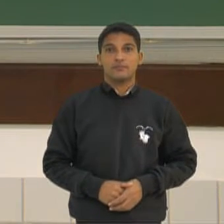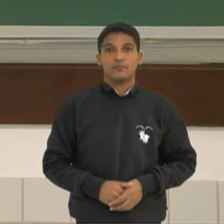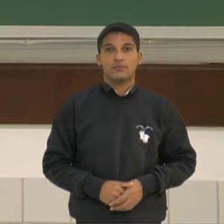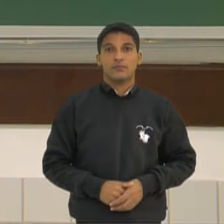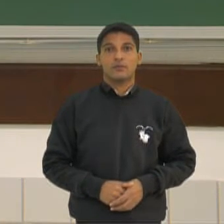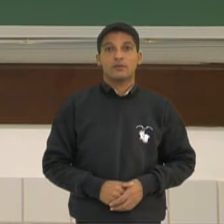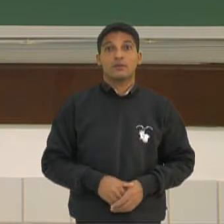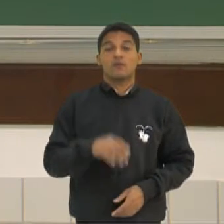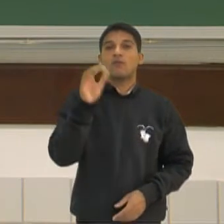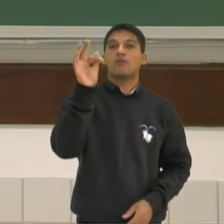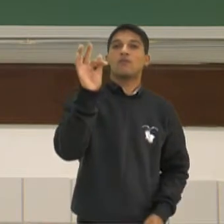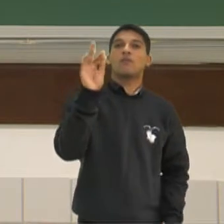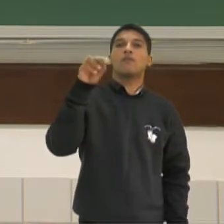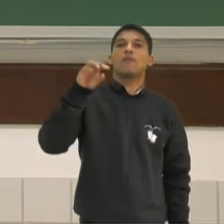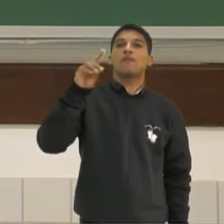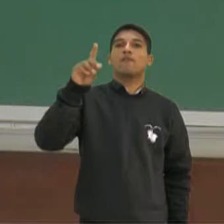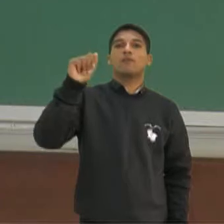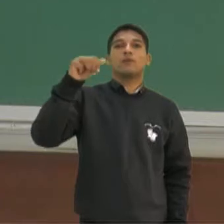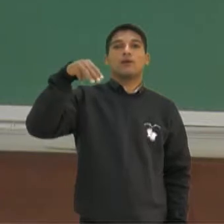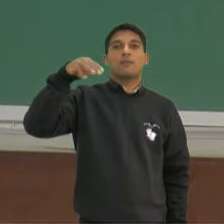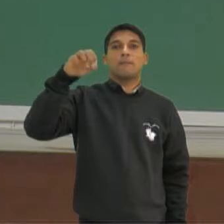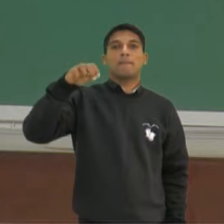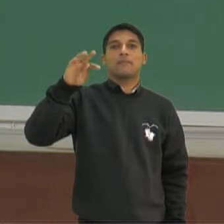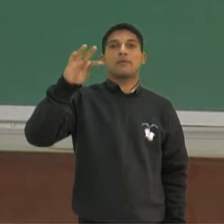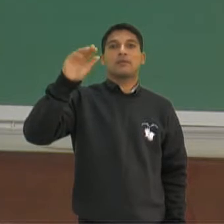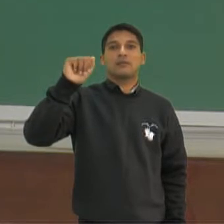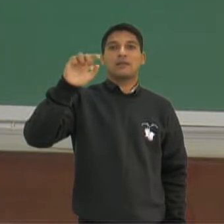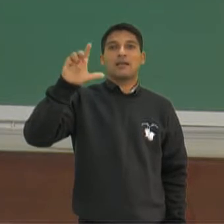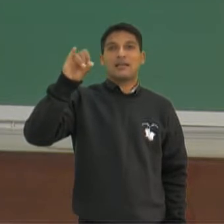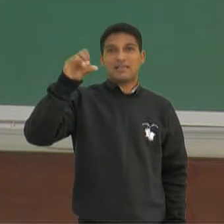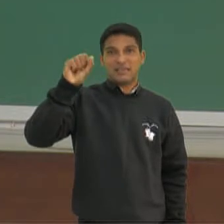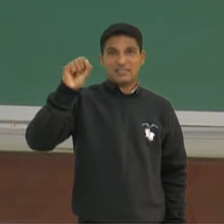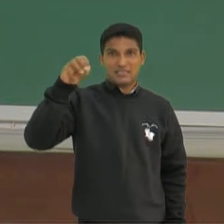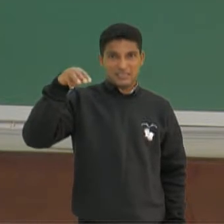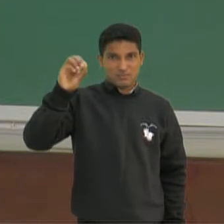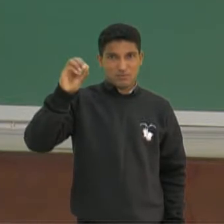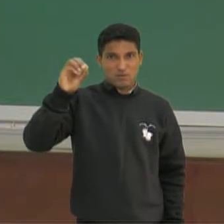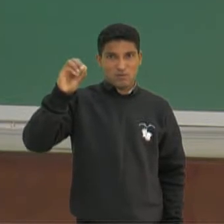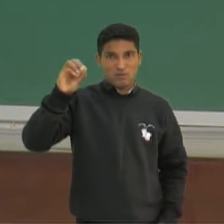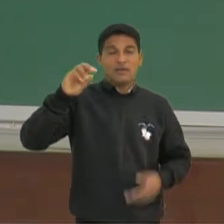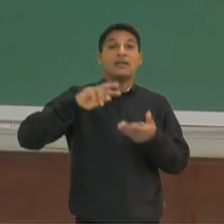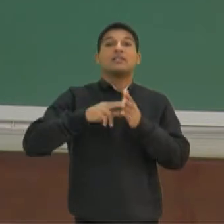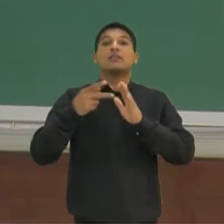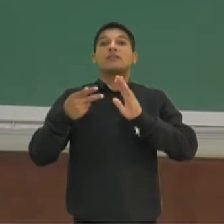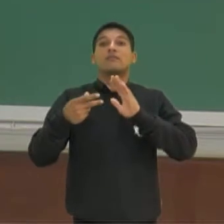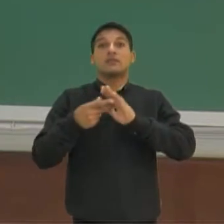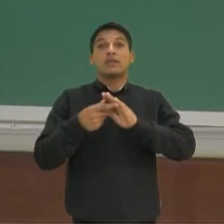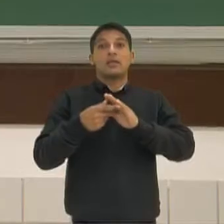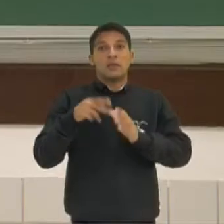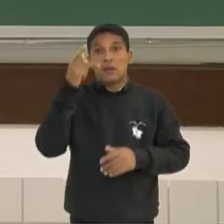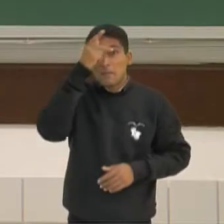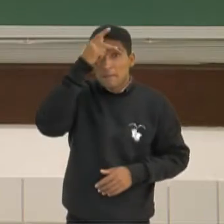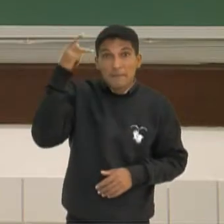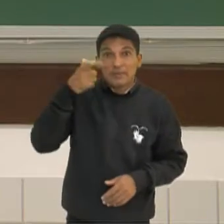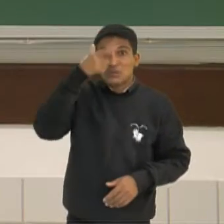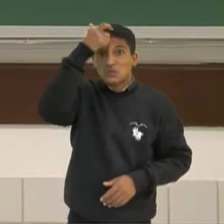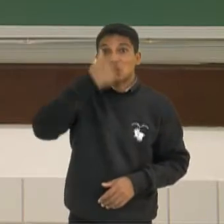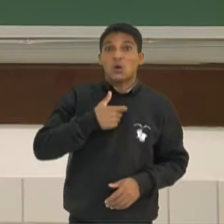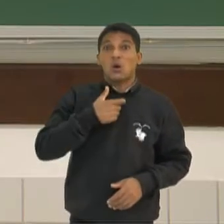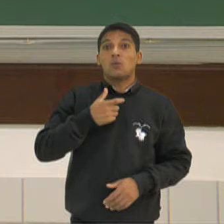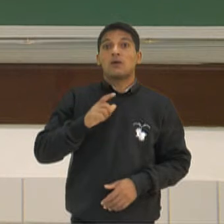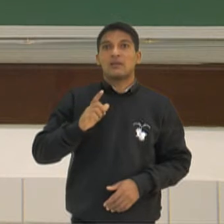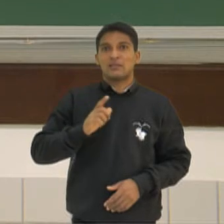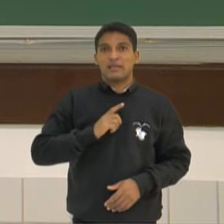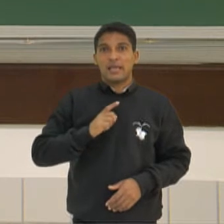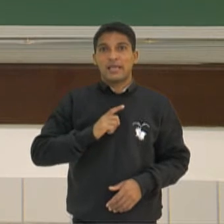do fundamentalismo ele tá presente em qualquer indivíduo que use a sua crença de uma maneira que